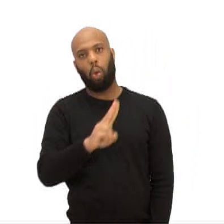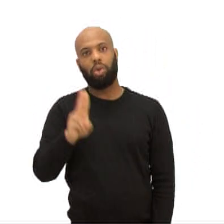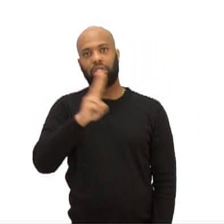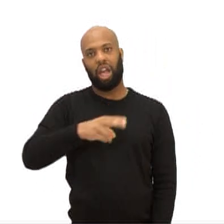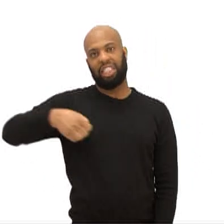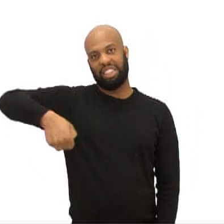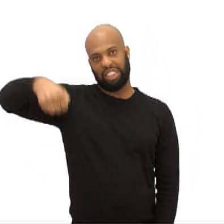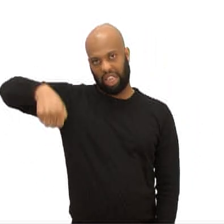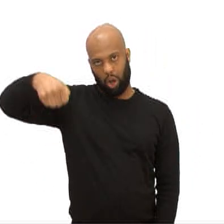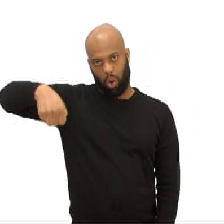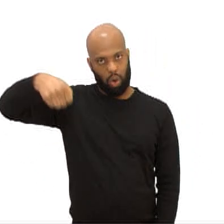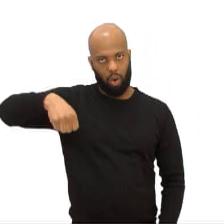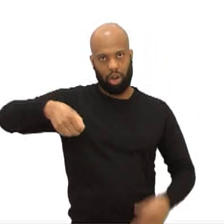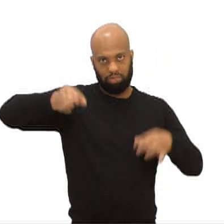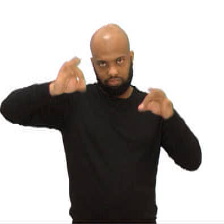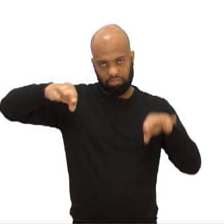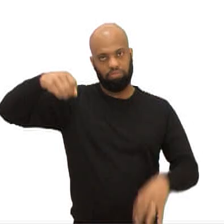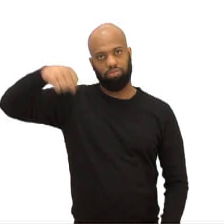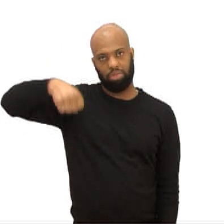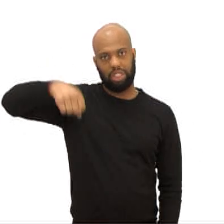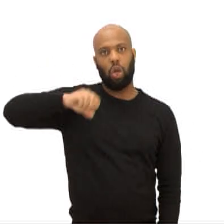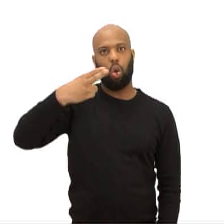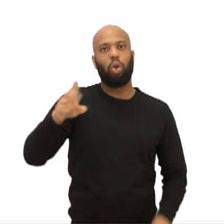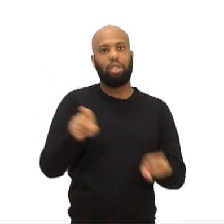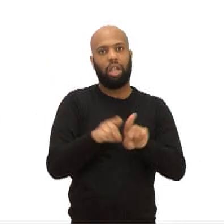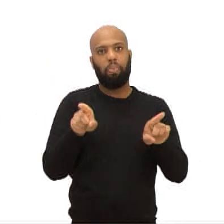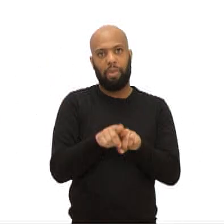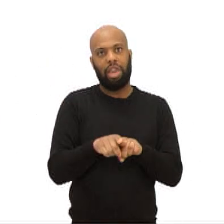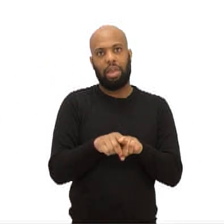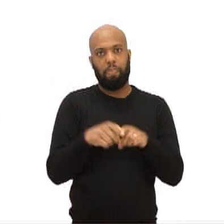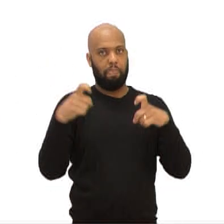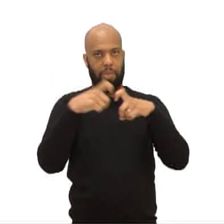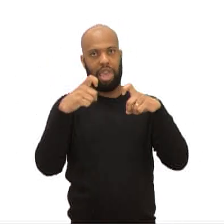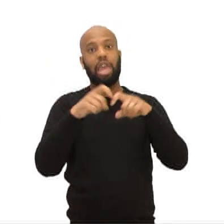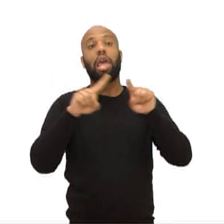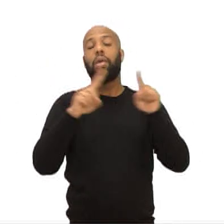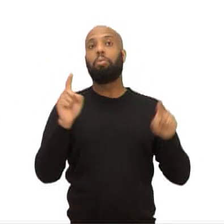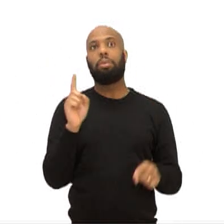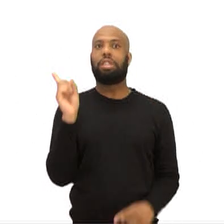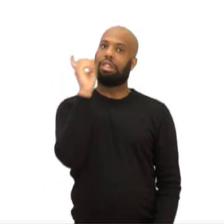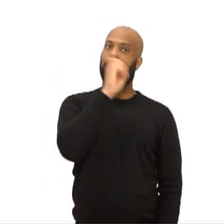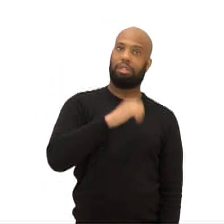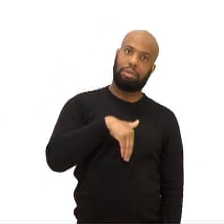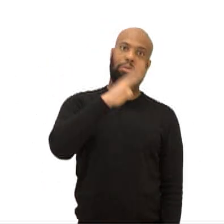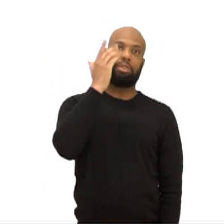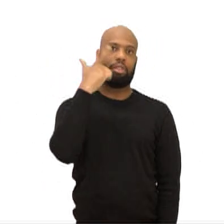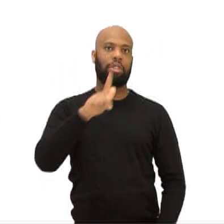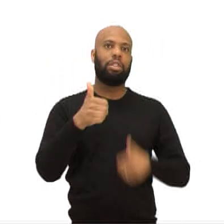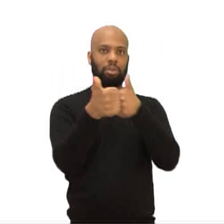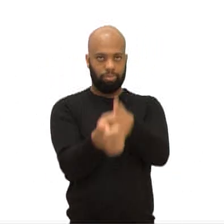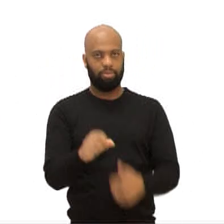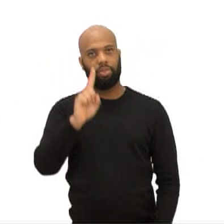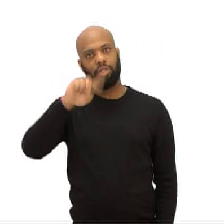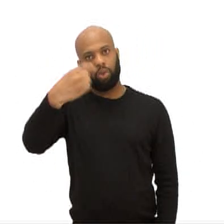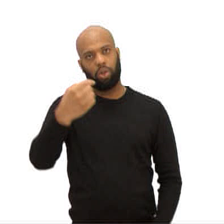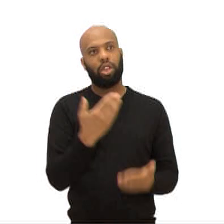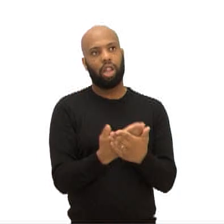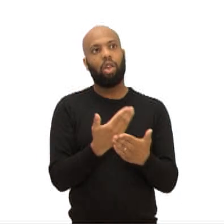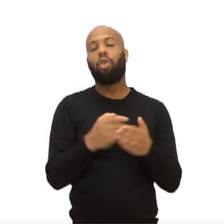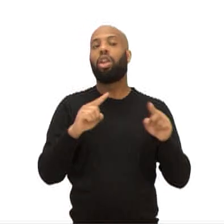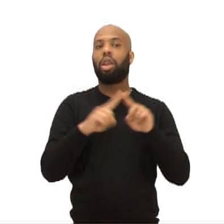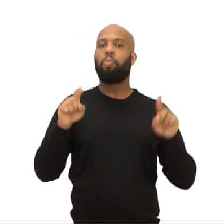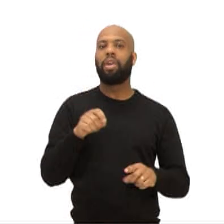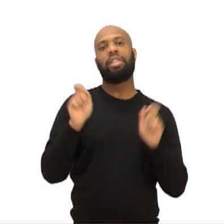saquinho, alguma coisa assim, ou meia calça, mas vai ser mais difícil de você acompanhar na próxima aula. Mas eu acredito